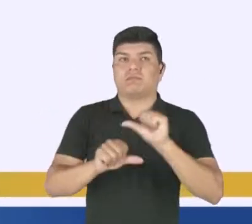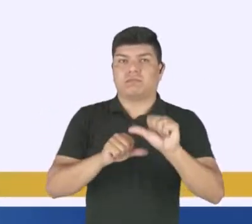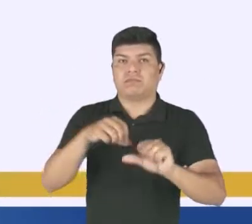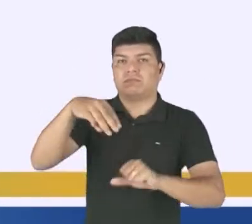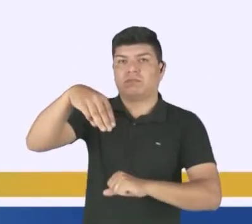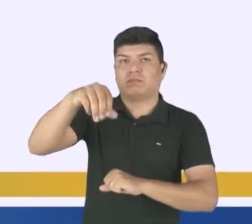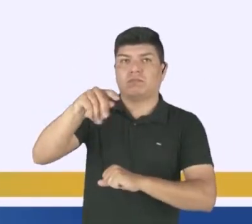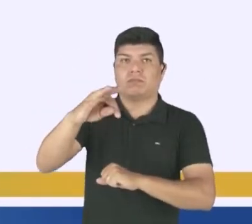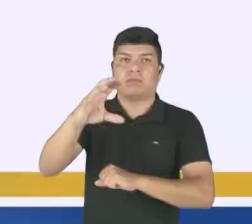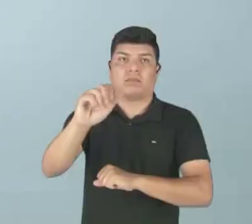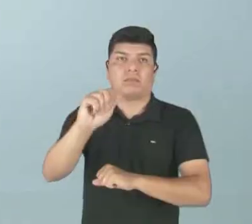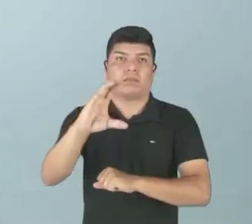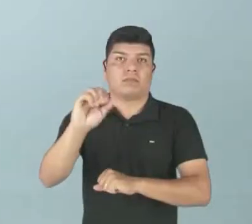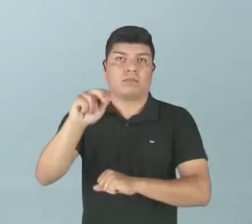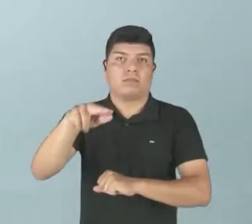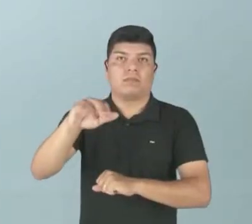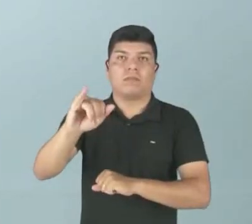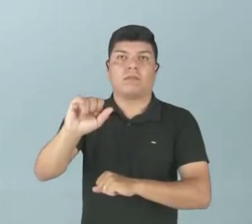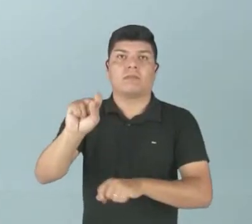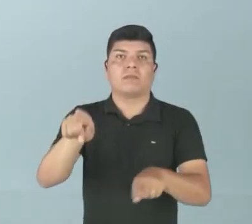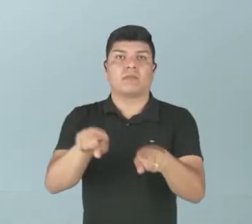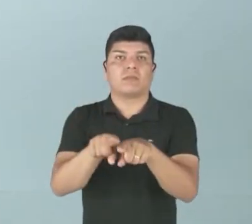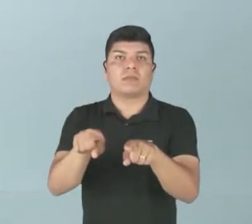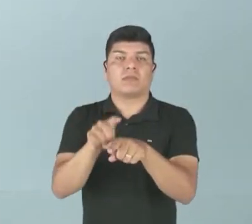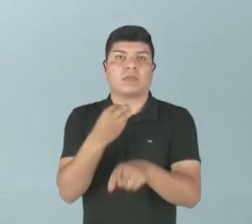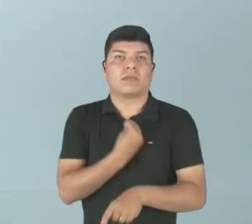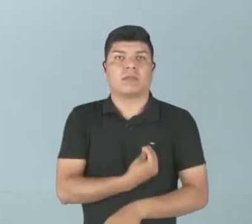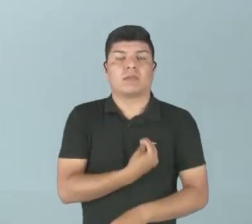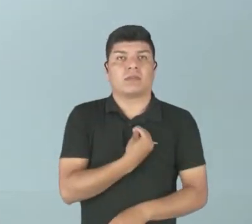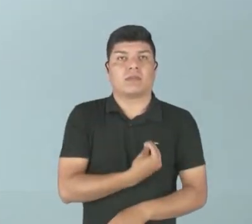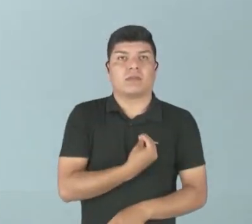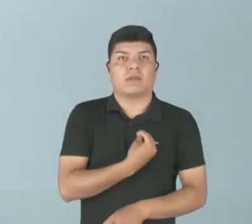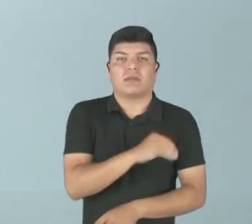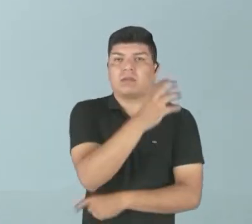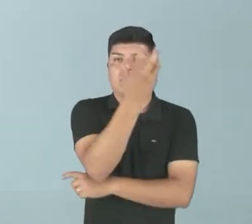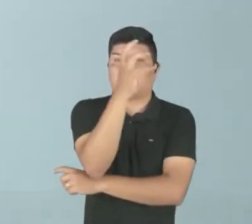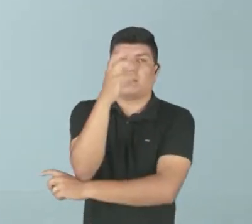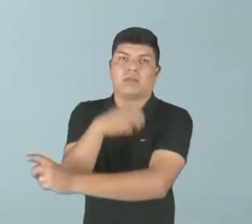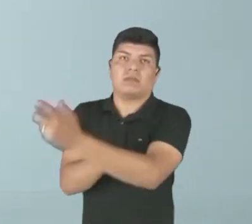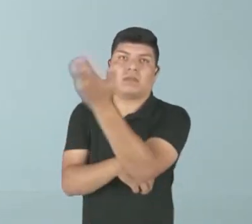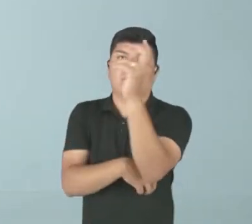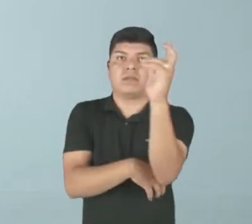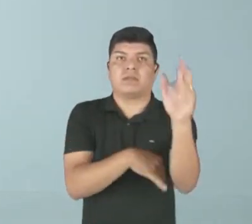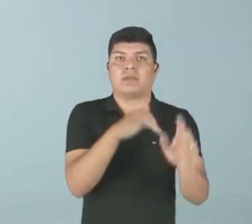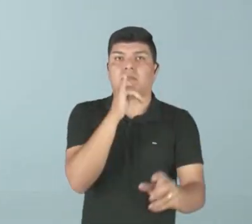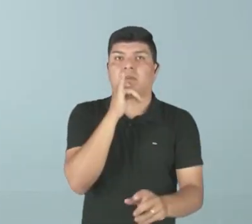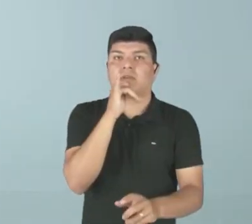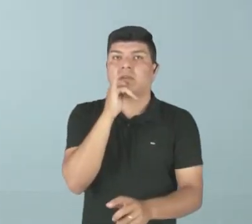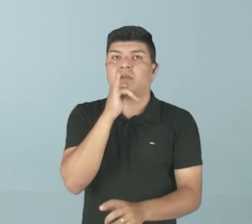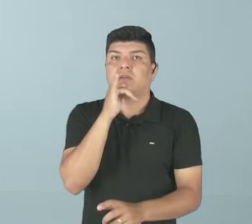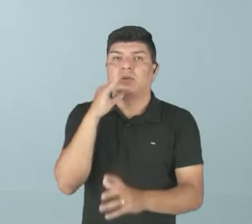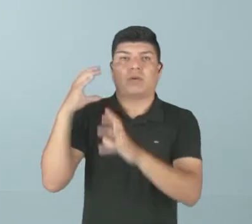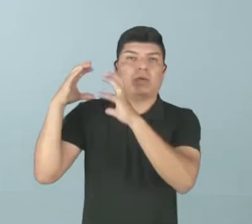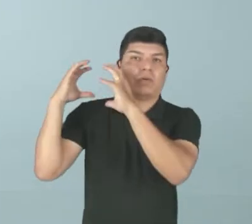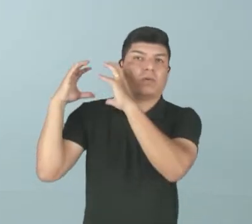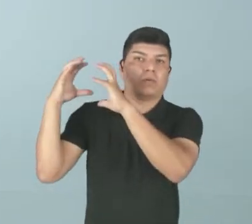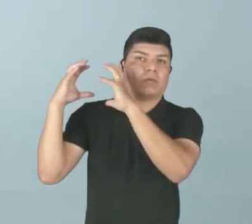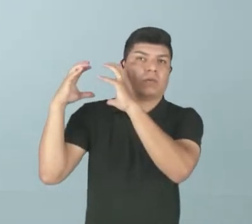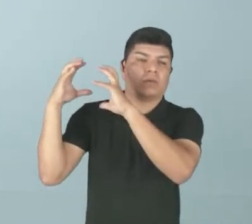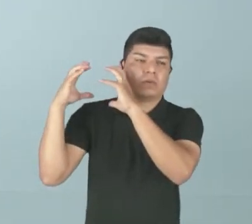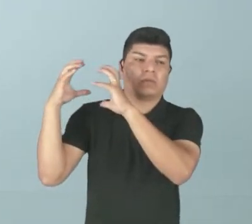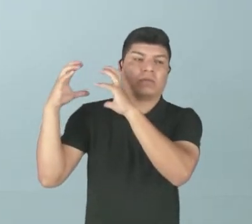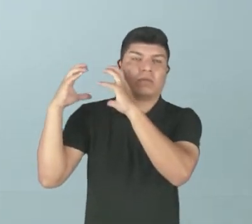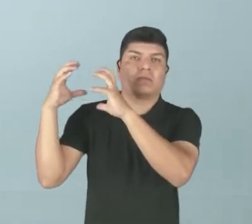dos Cocais, onde prevalece a presença de vegetação do tipo de coqueiro, de palmeiras. Então, por